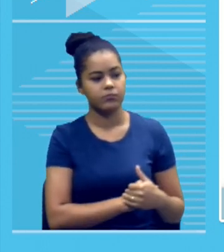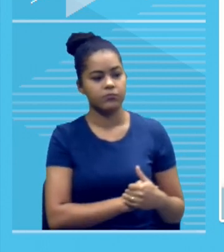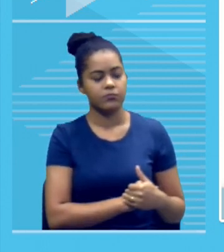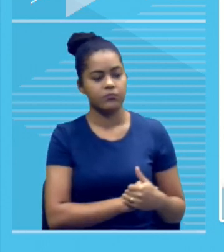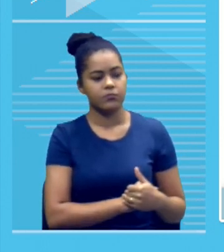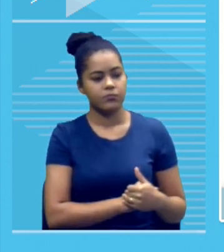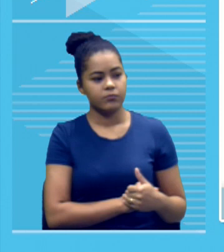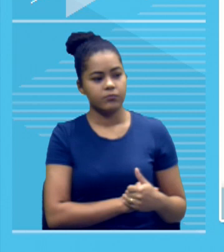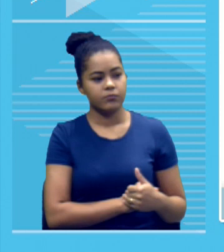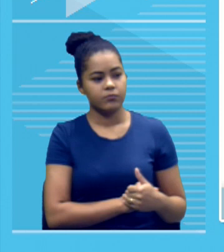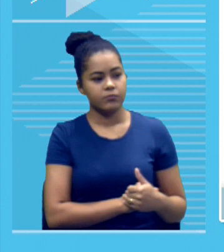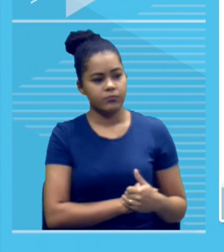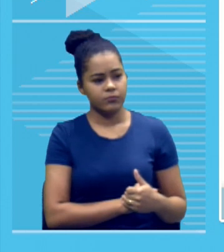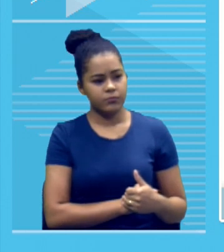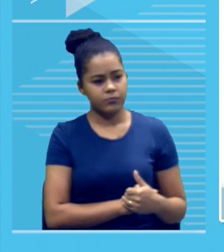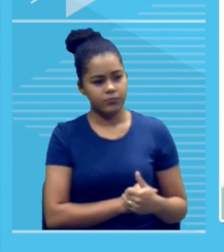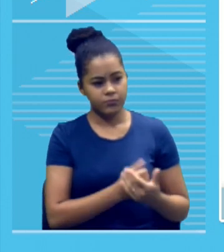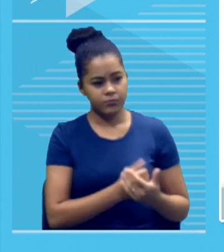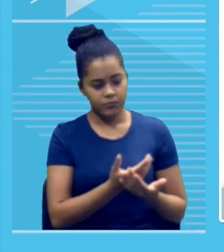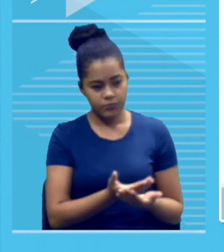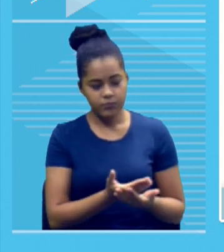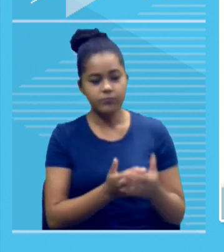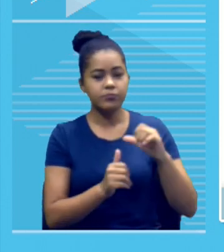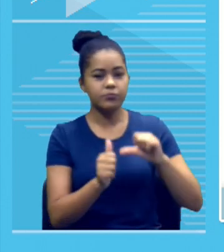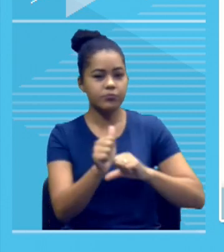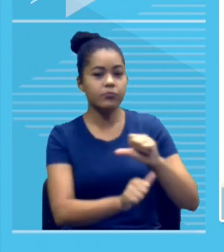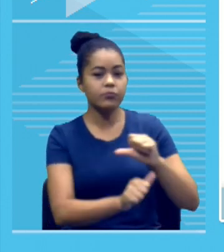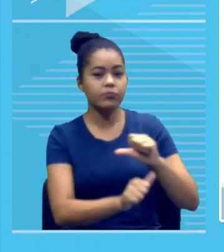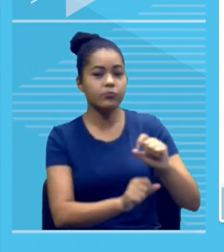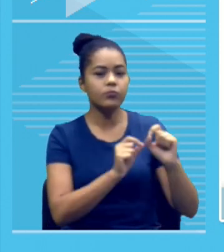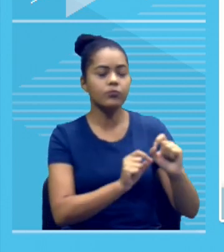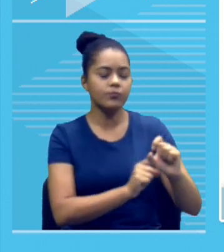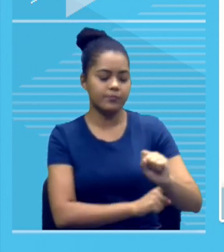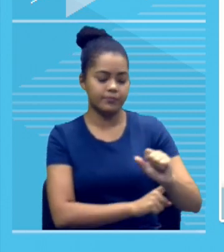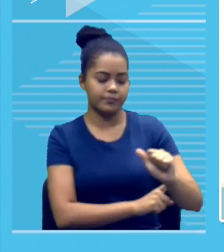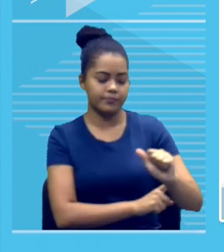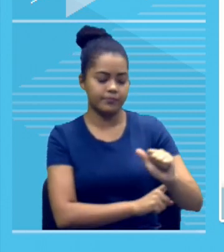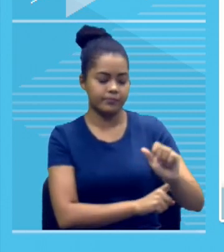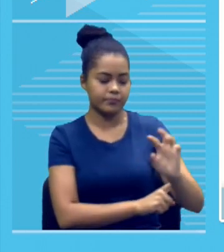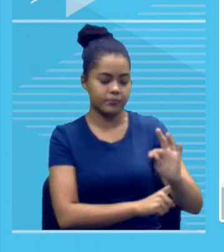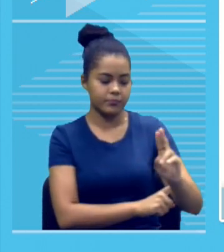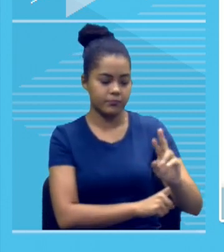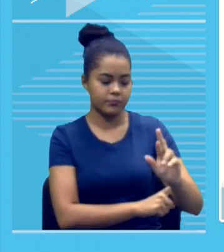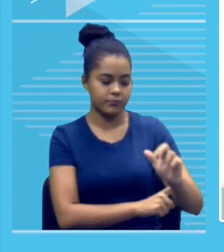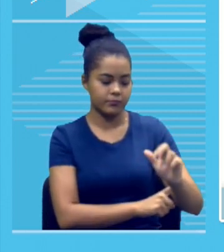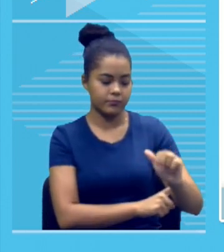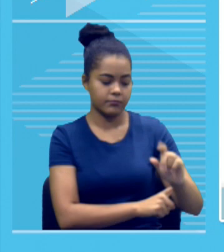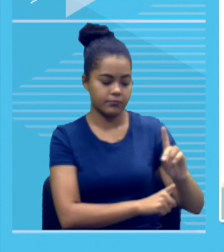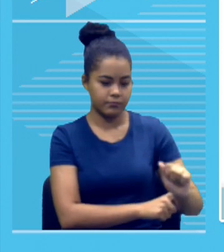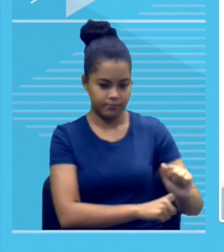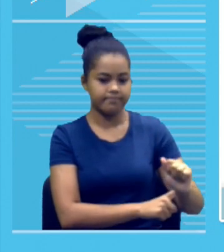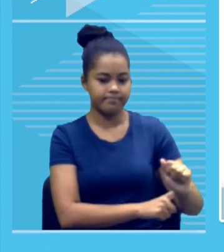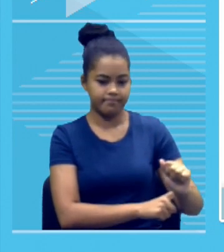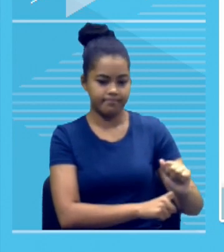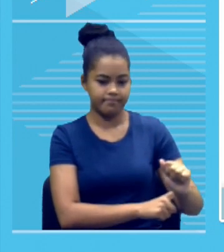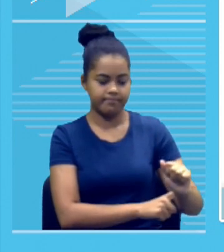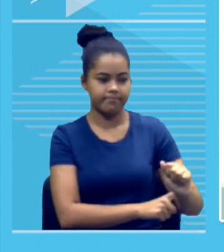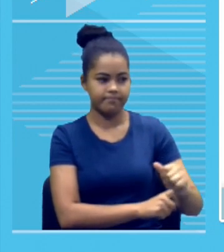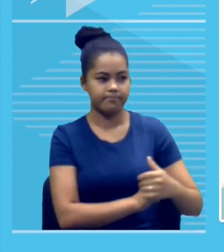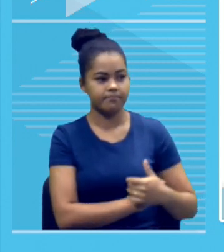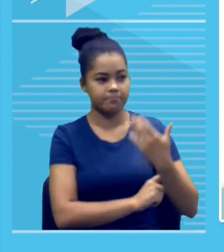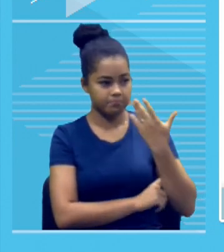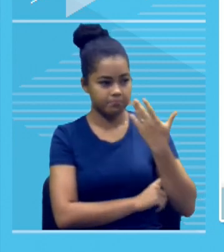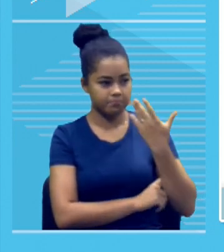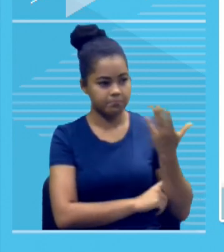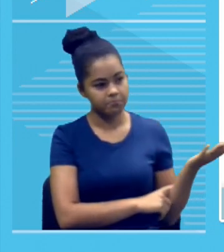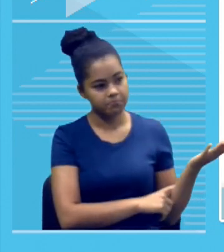cloro. A cadeia insaturada torna a cadeia saturada, certo? Então, observe só o que aconteceu. Eu adicionei, ó. Na hora que adiciona,